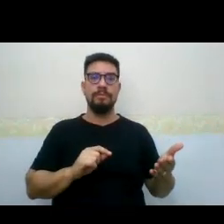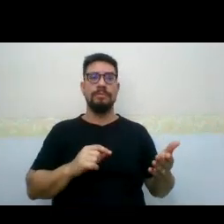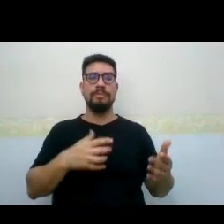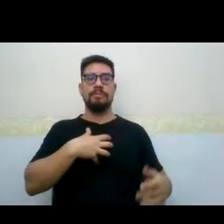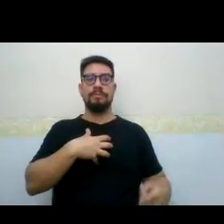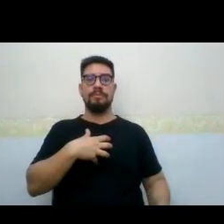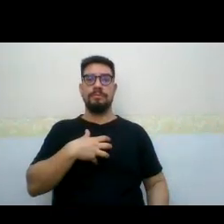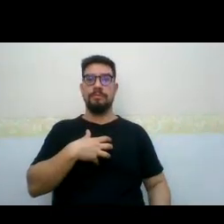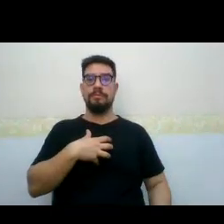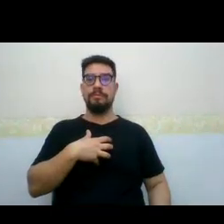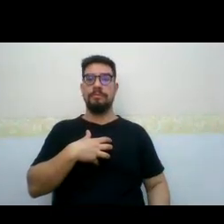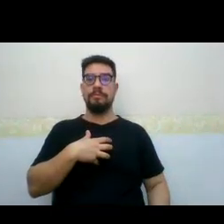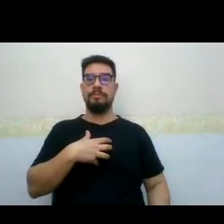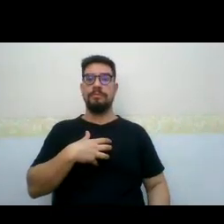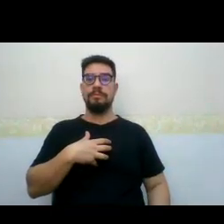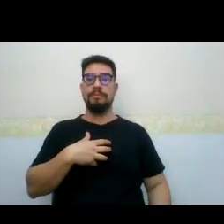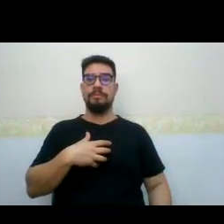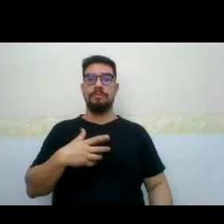uma parte